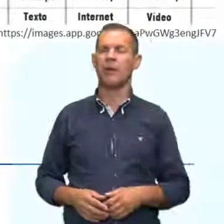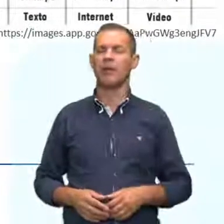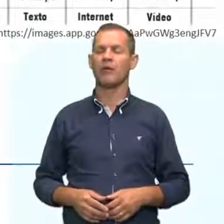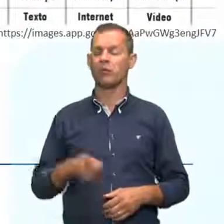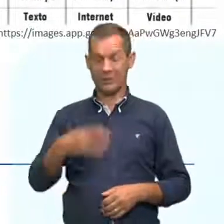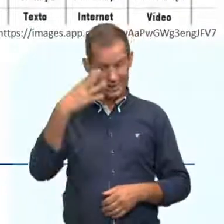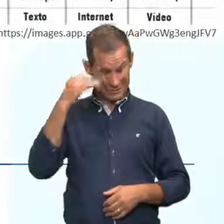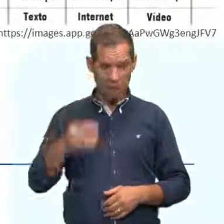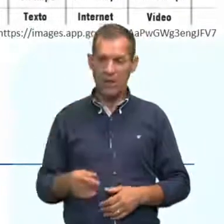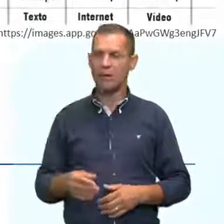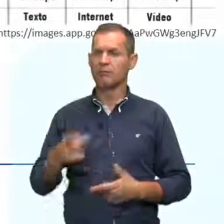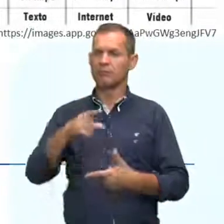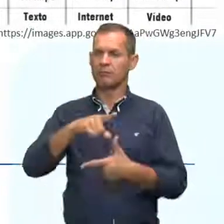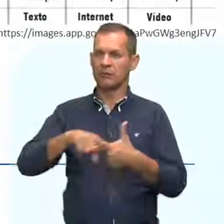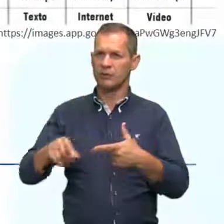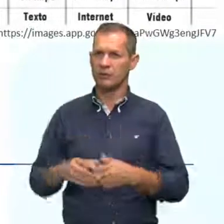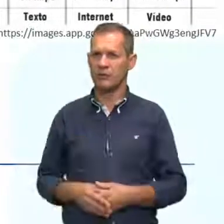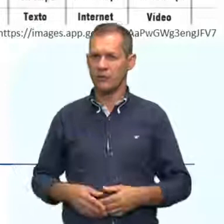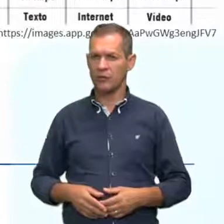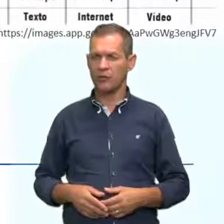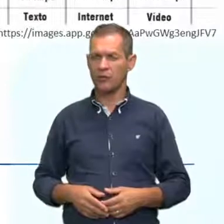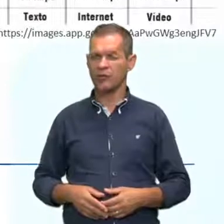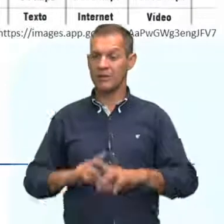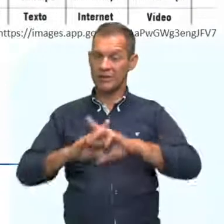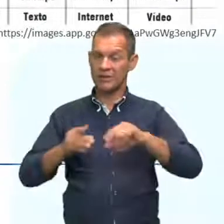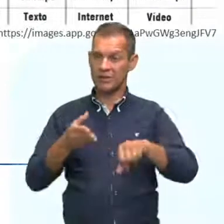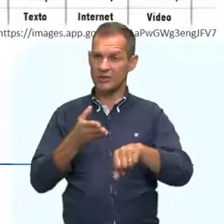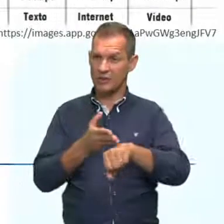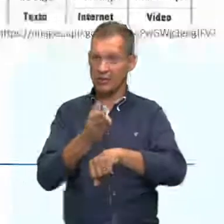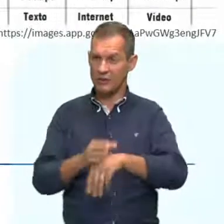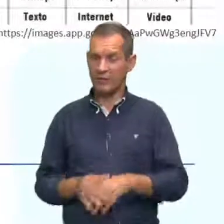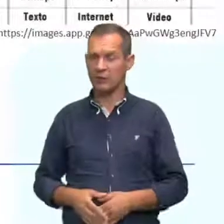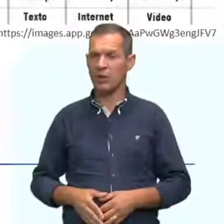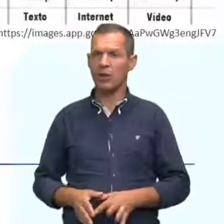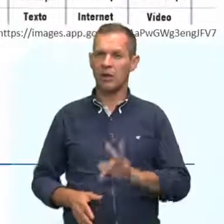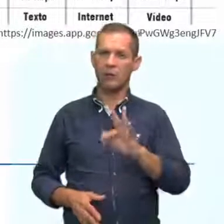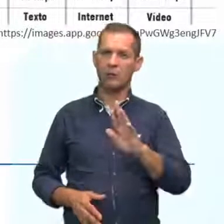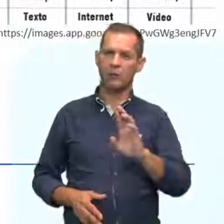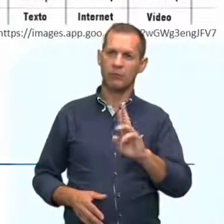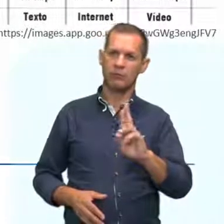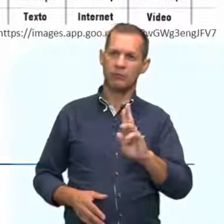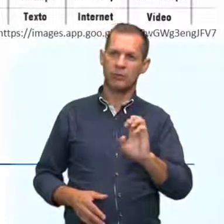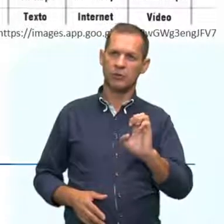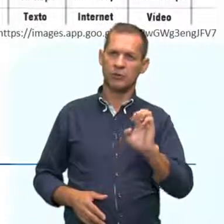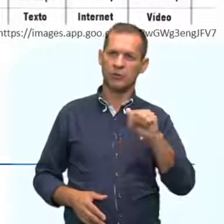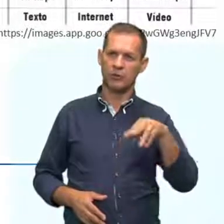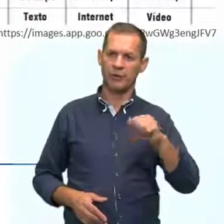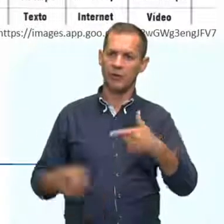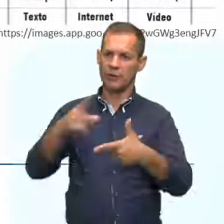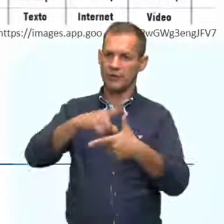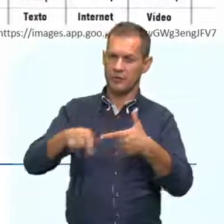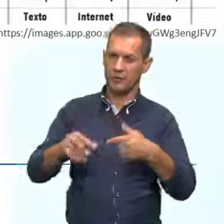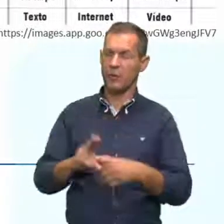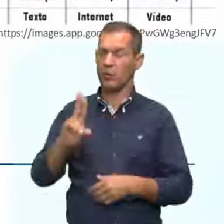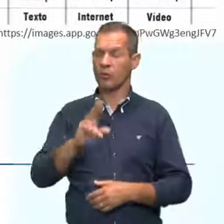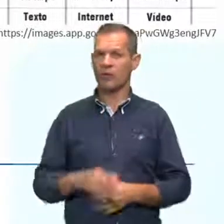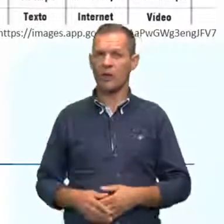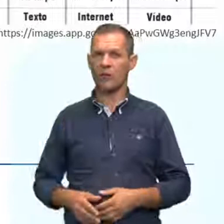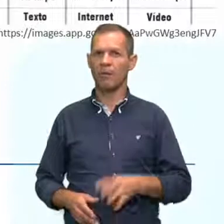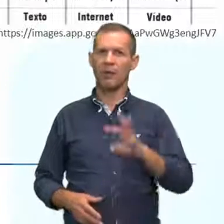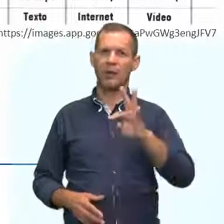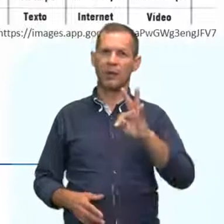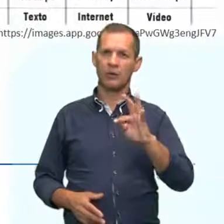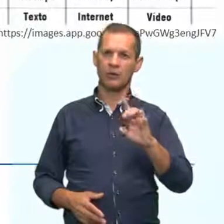você sabe, divisão de múltiplo acesso por frequência, por divisão de frequência. Eu utilizava o